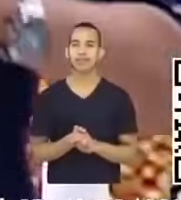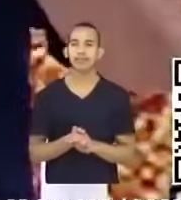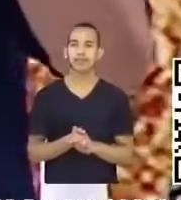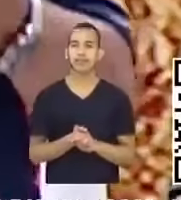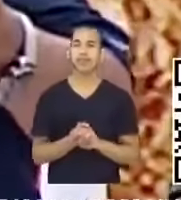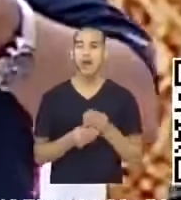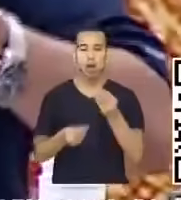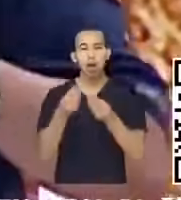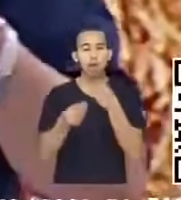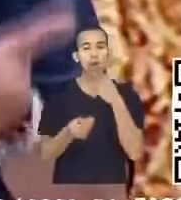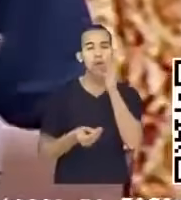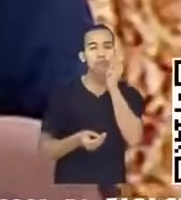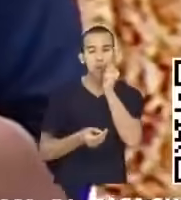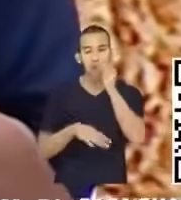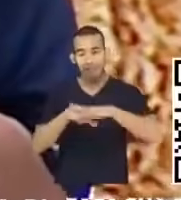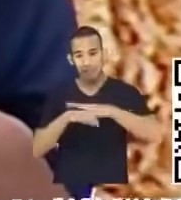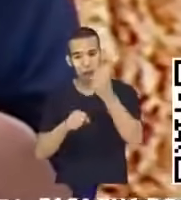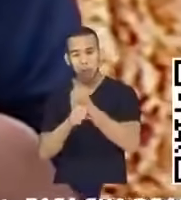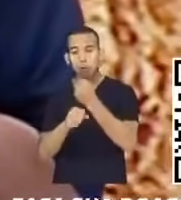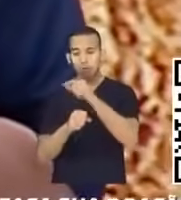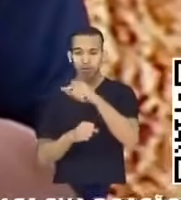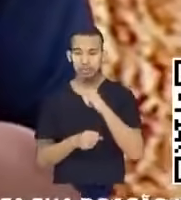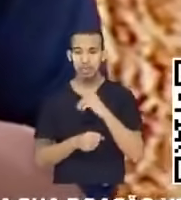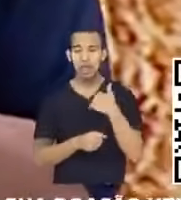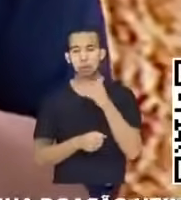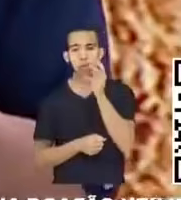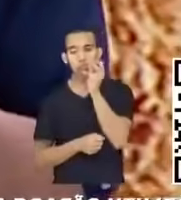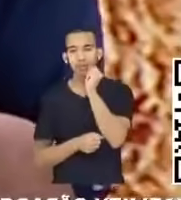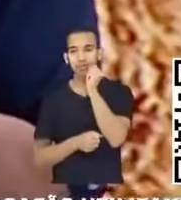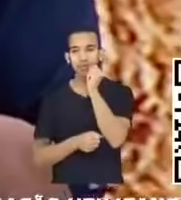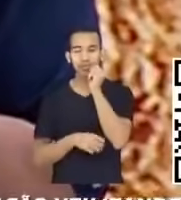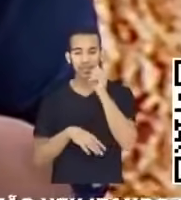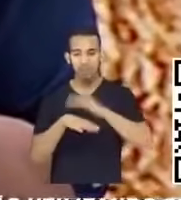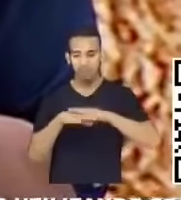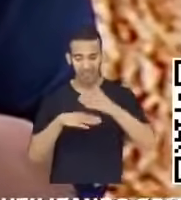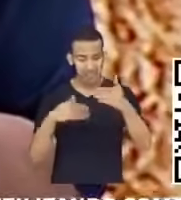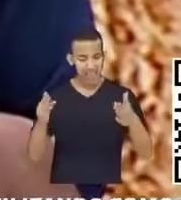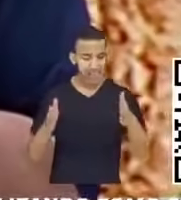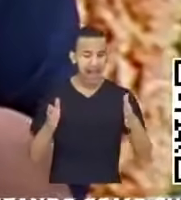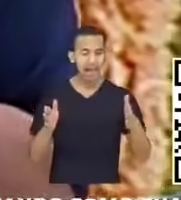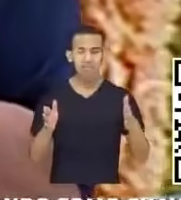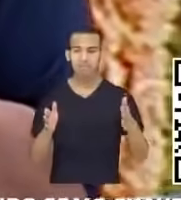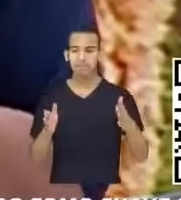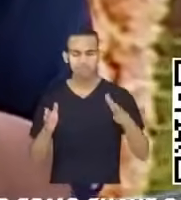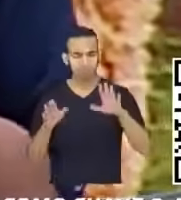E como eu dormia na obra na construção e eu fiz um estado